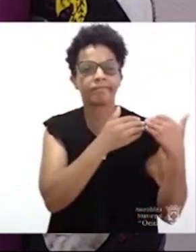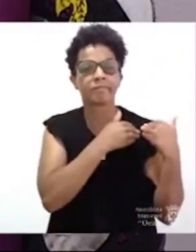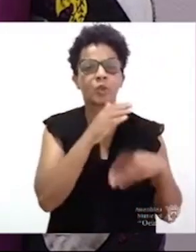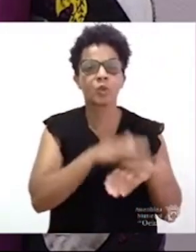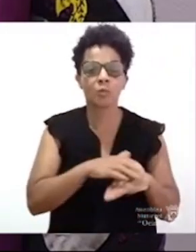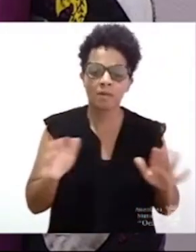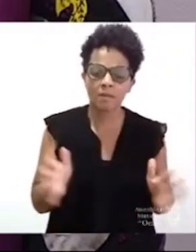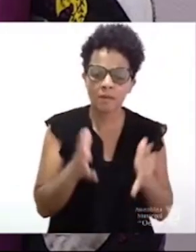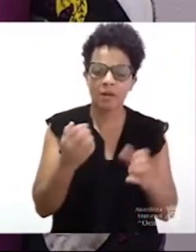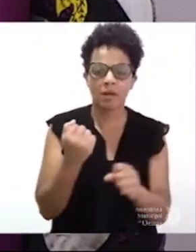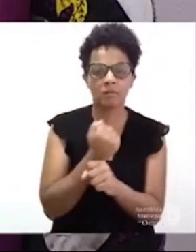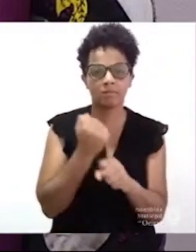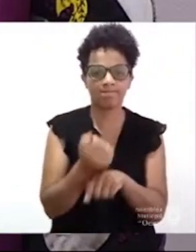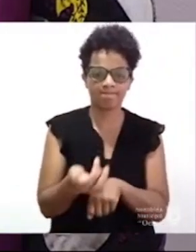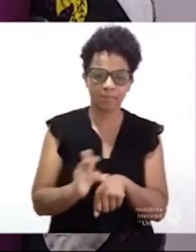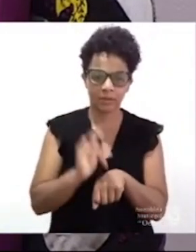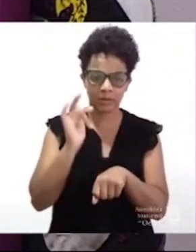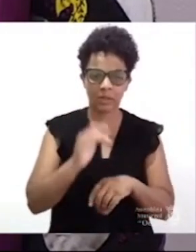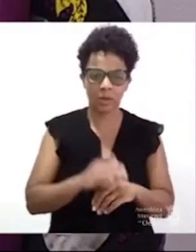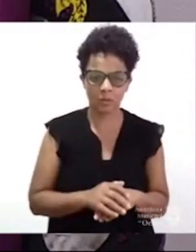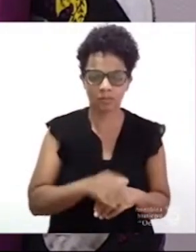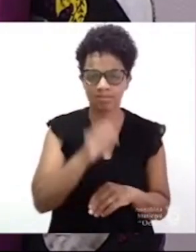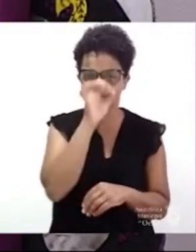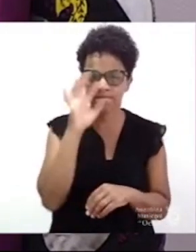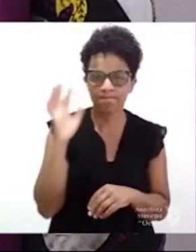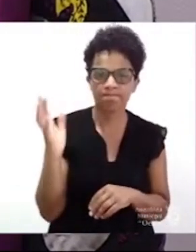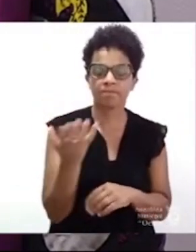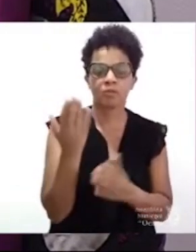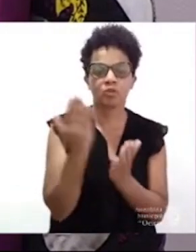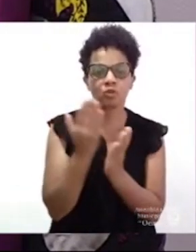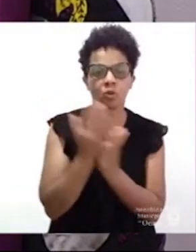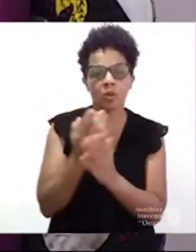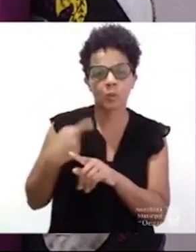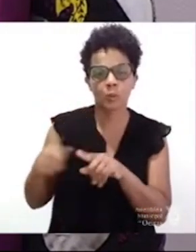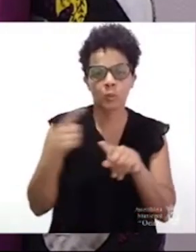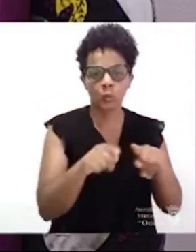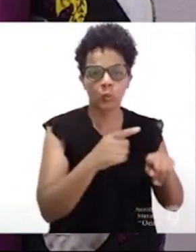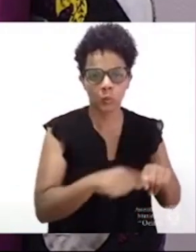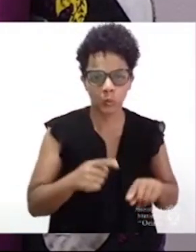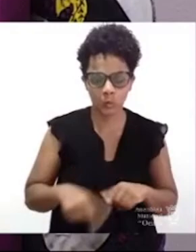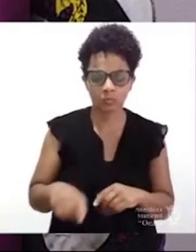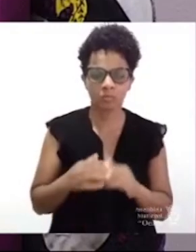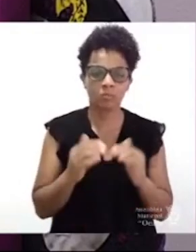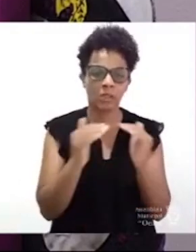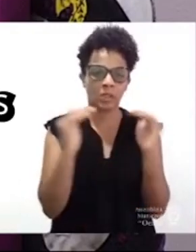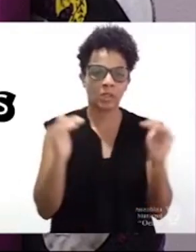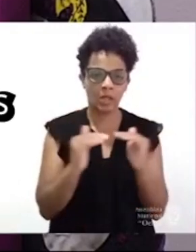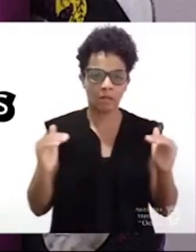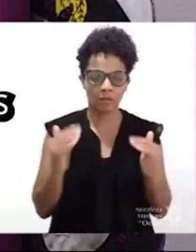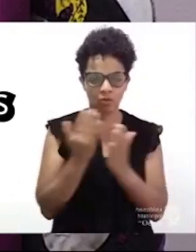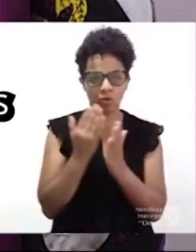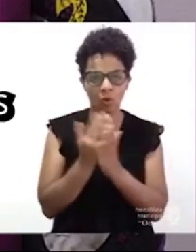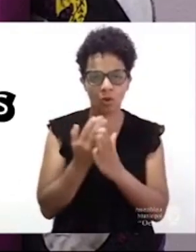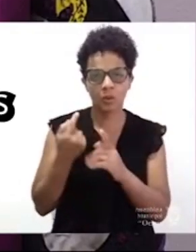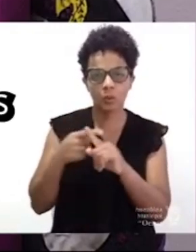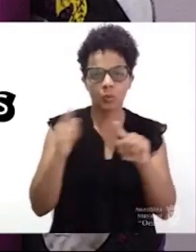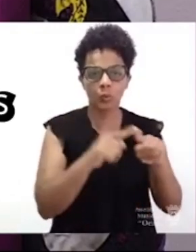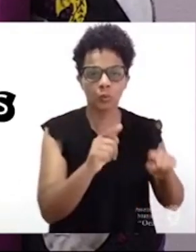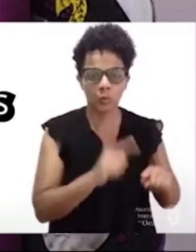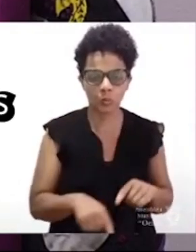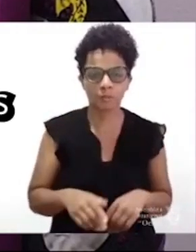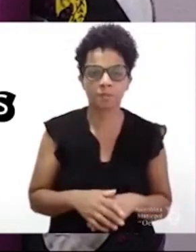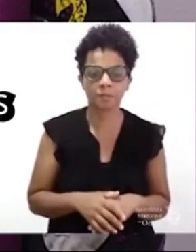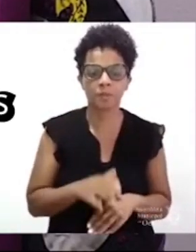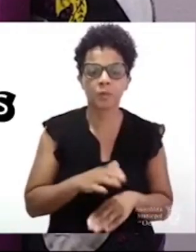ações de sensibilização ambiental nas diferentes escolas, abrangendo todos os níveis de escolaridade do município, com base naquilo que